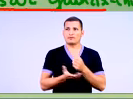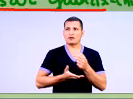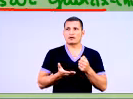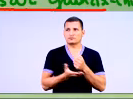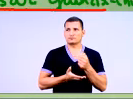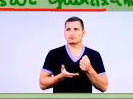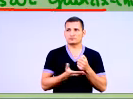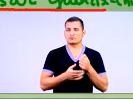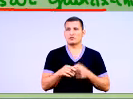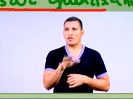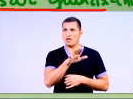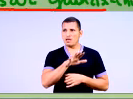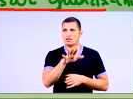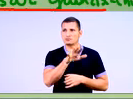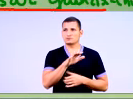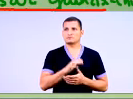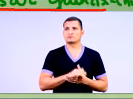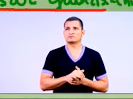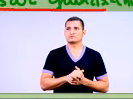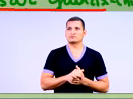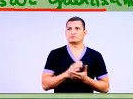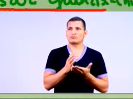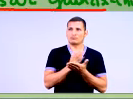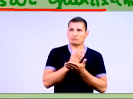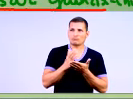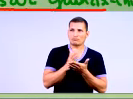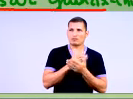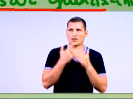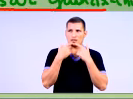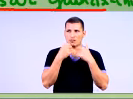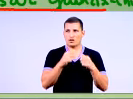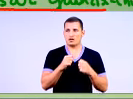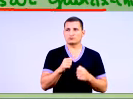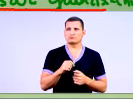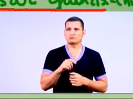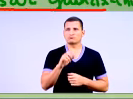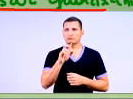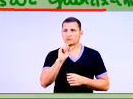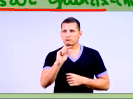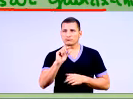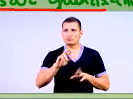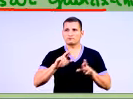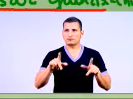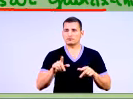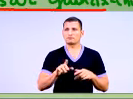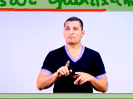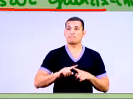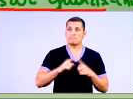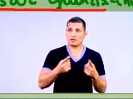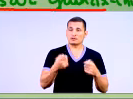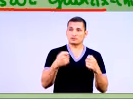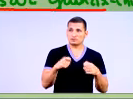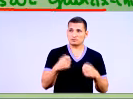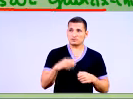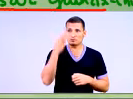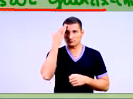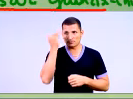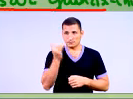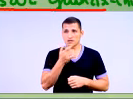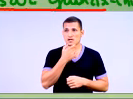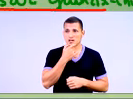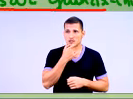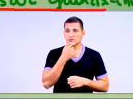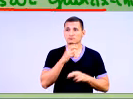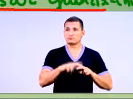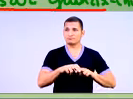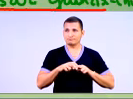são essas. Algumas variam, alguma linguagem para outra varia um pouco. Mas é necessário saber inglês por causa